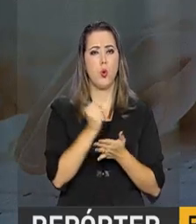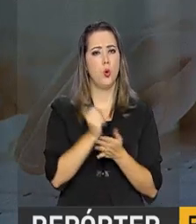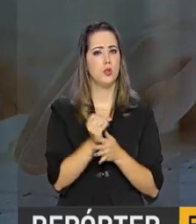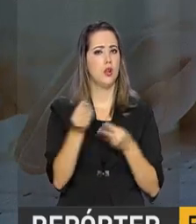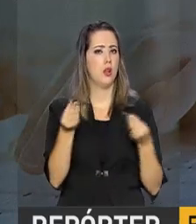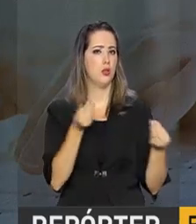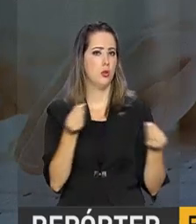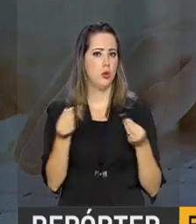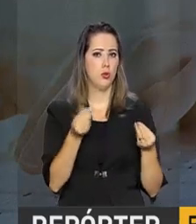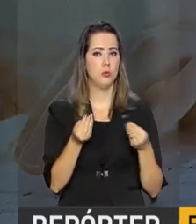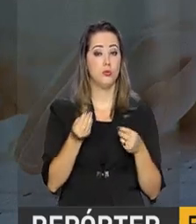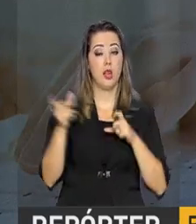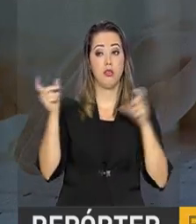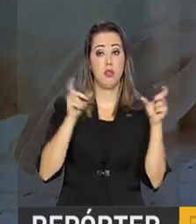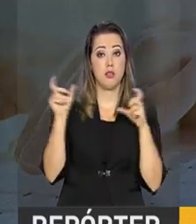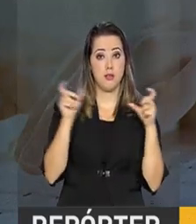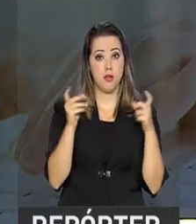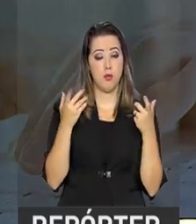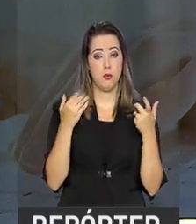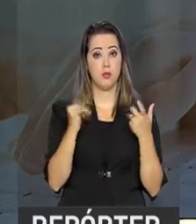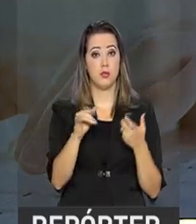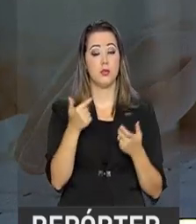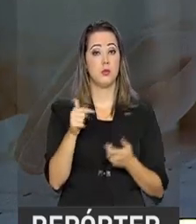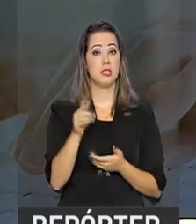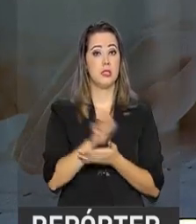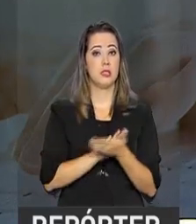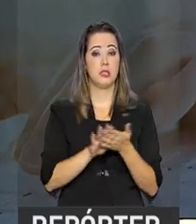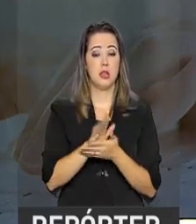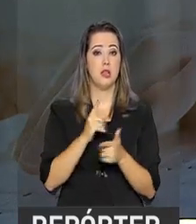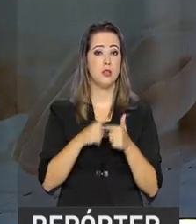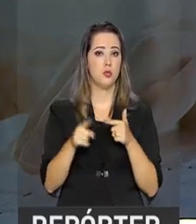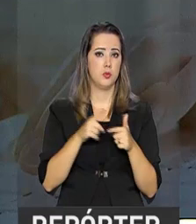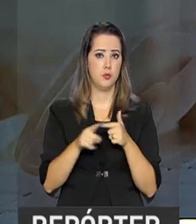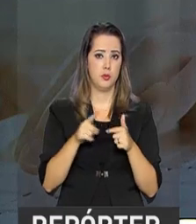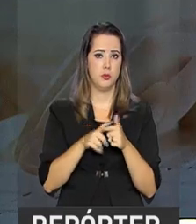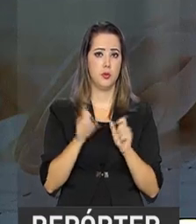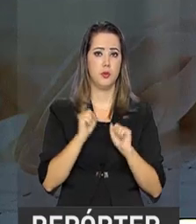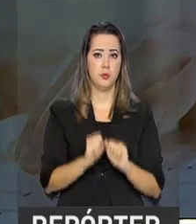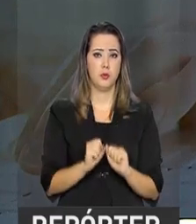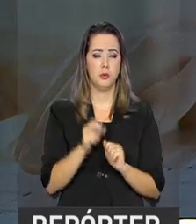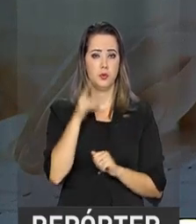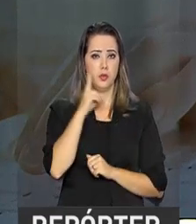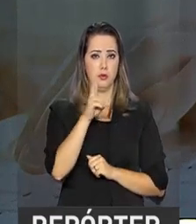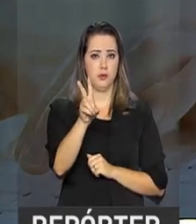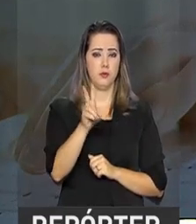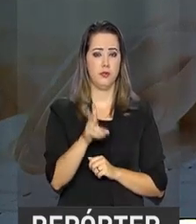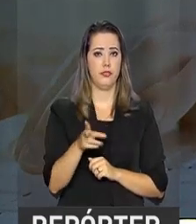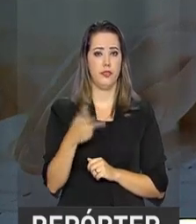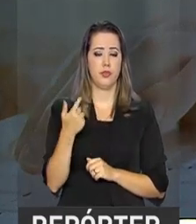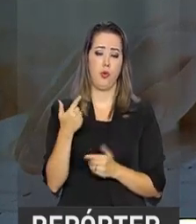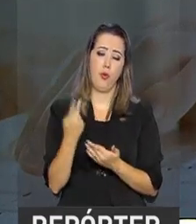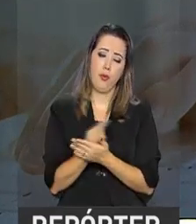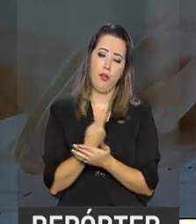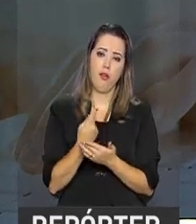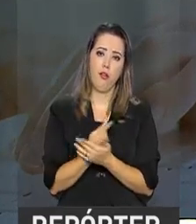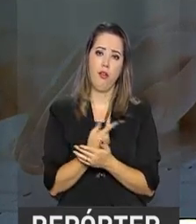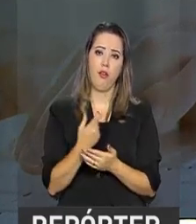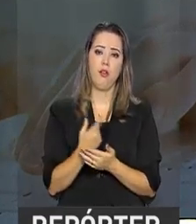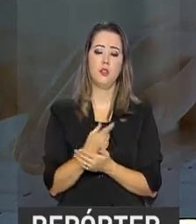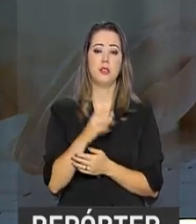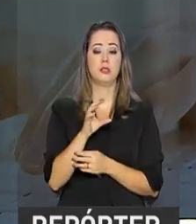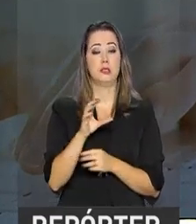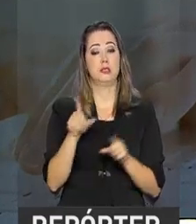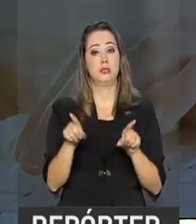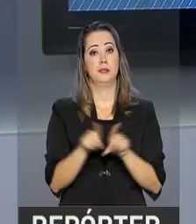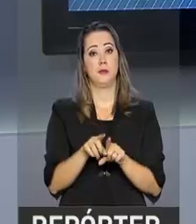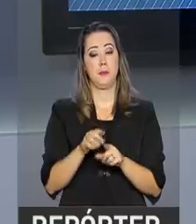né fiquem atentos se não há nenhuma cláusula que possa ser considerada uma cláusula abusiva pelo código de defesa do